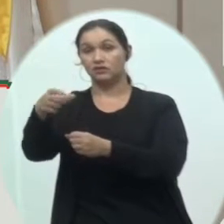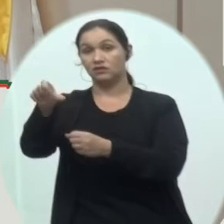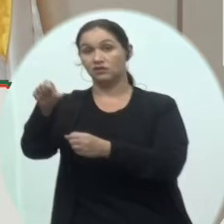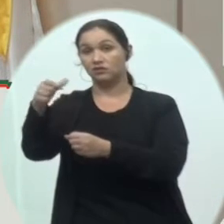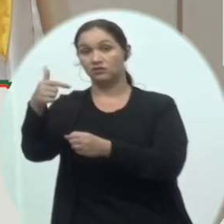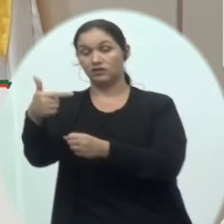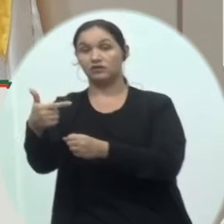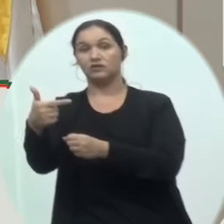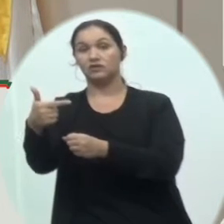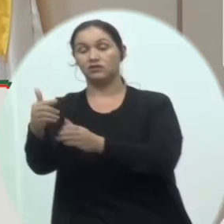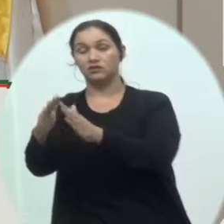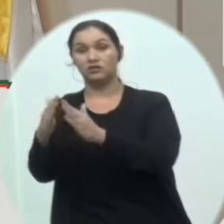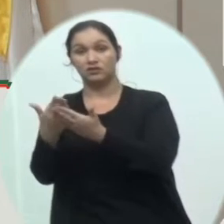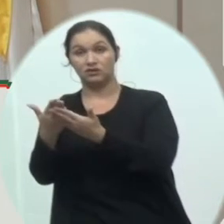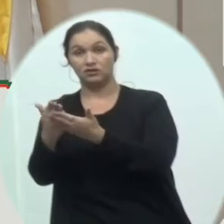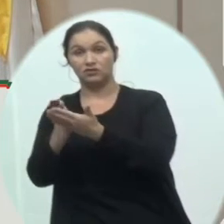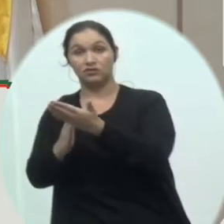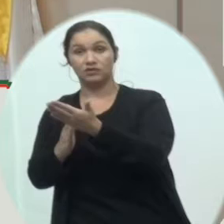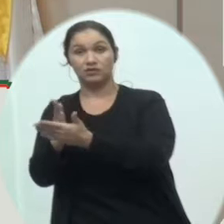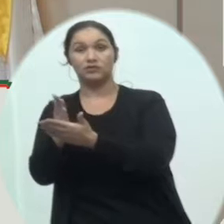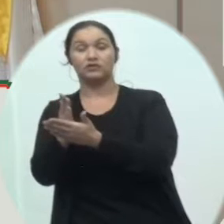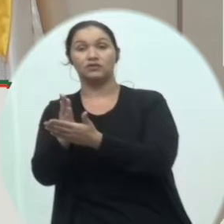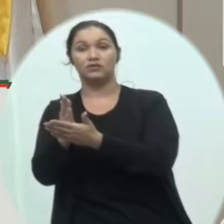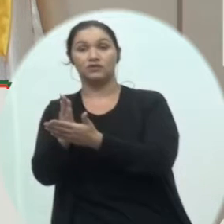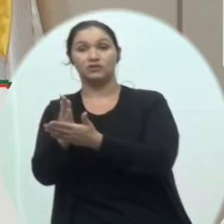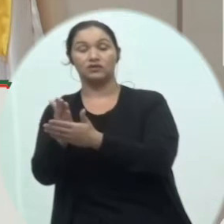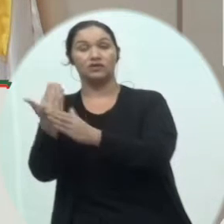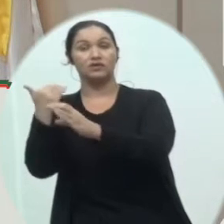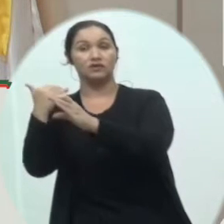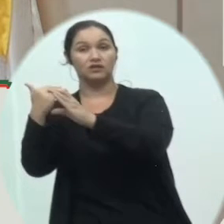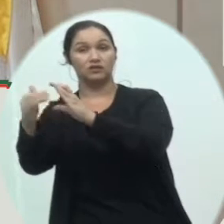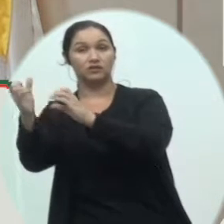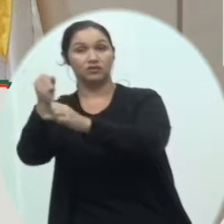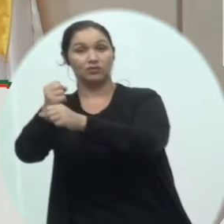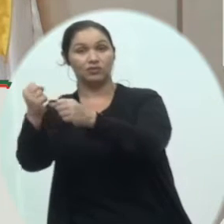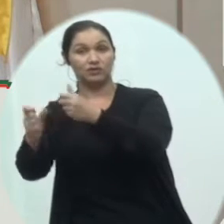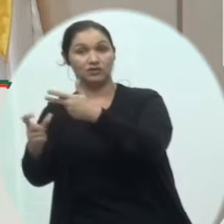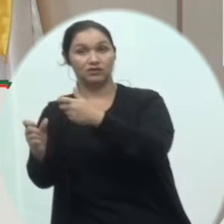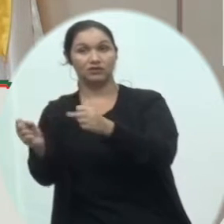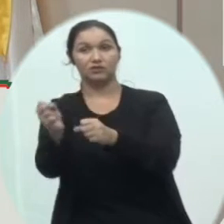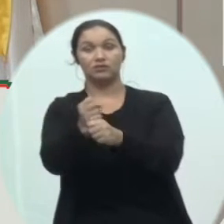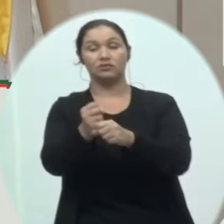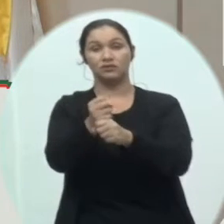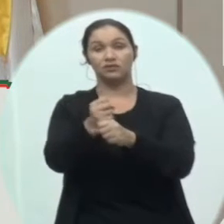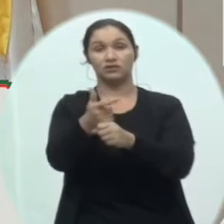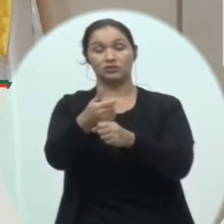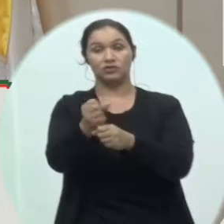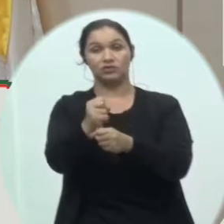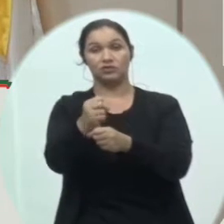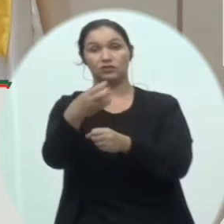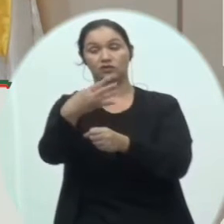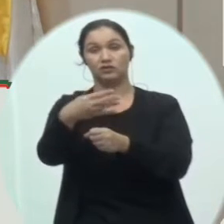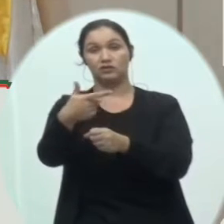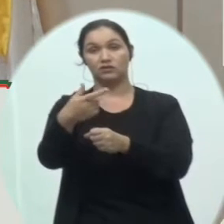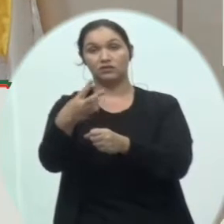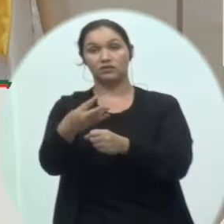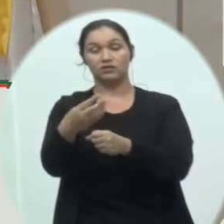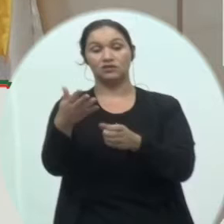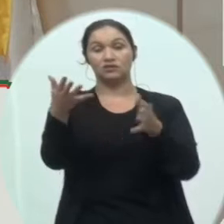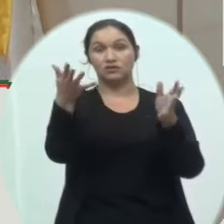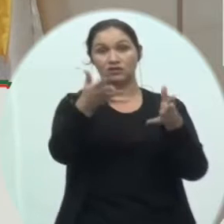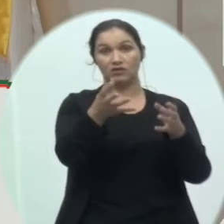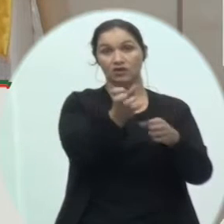casa aprovou e encaminhou ao Executivo. Em 2018, foram 423. E nesse ano já estamos